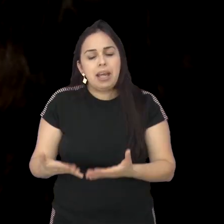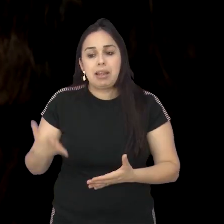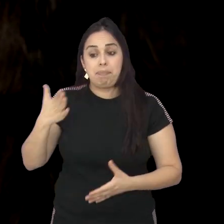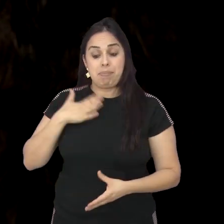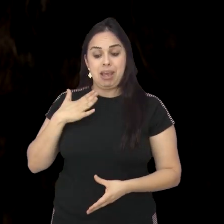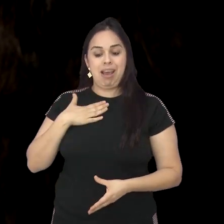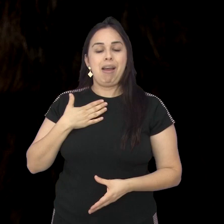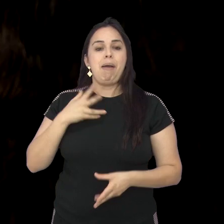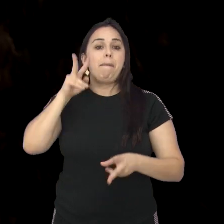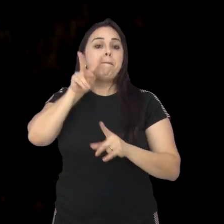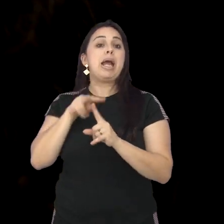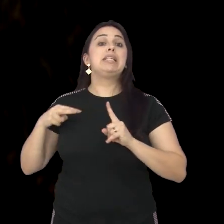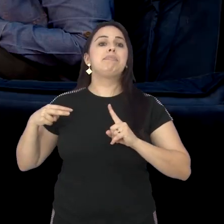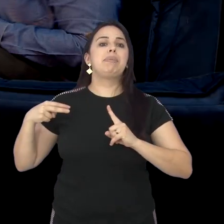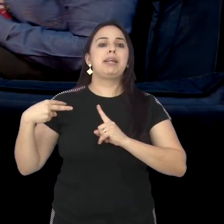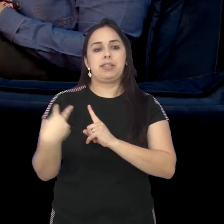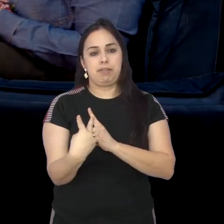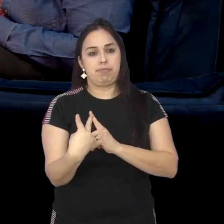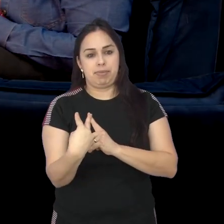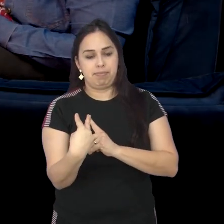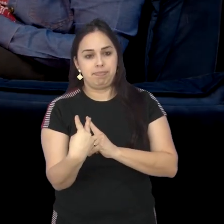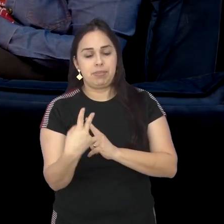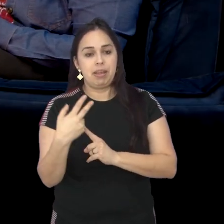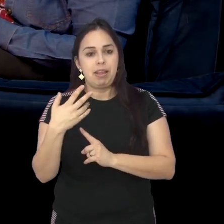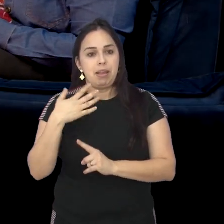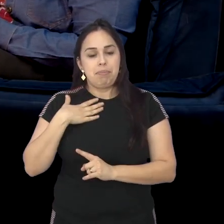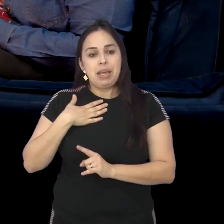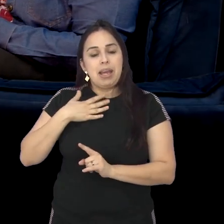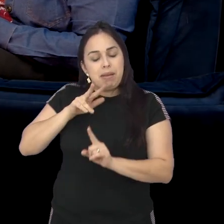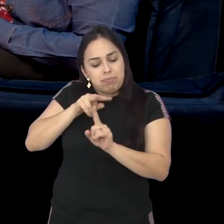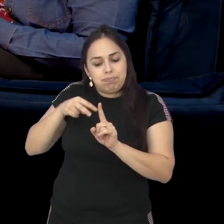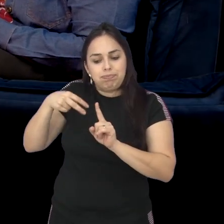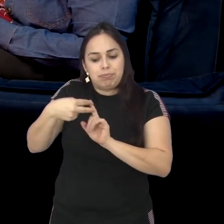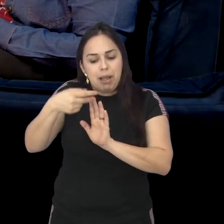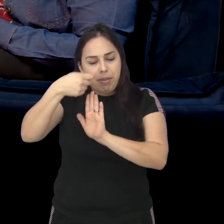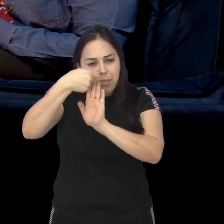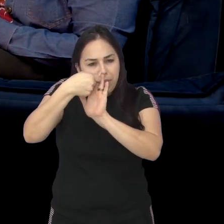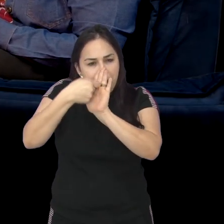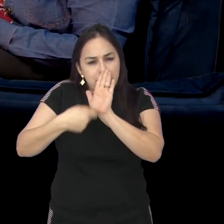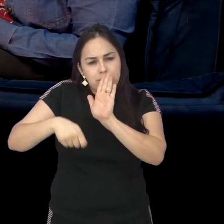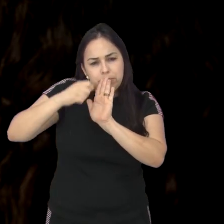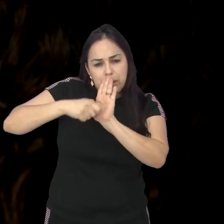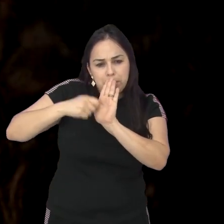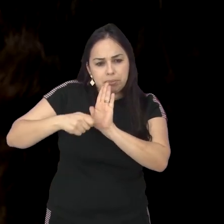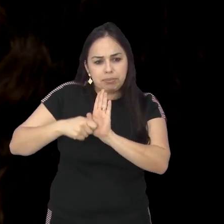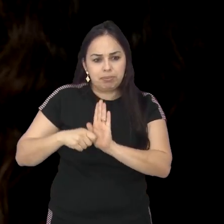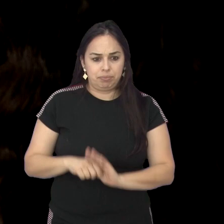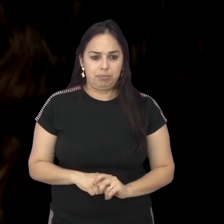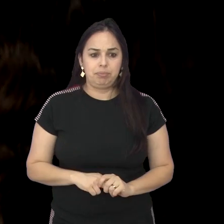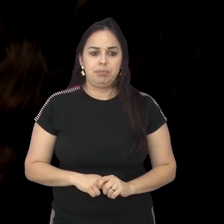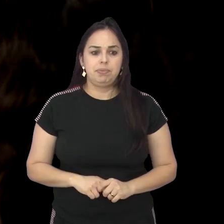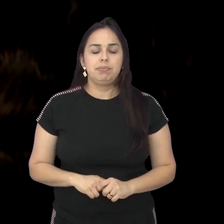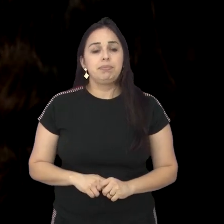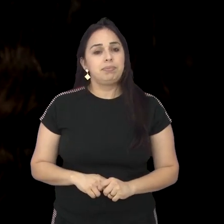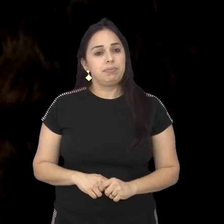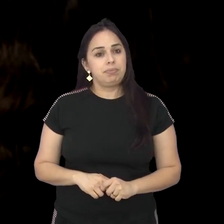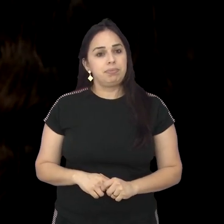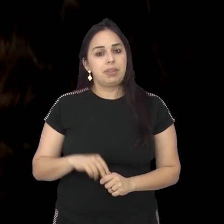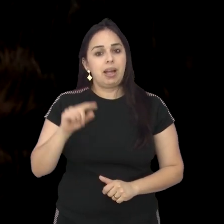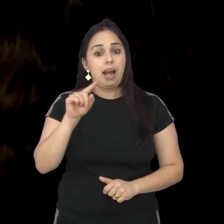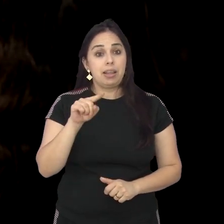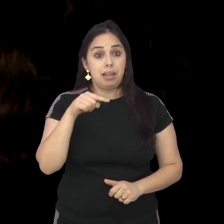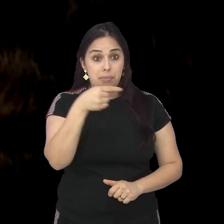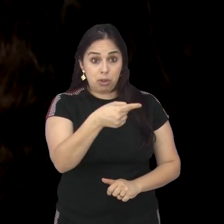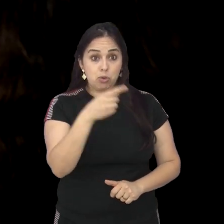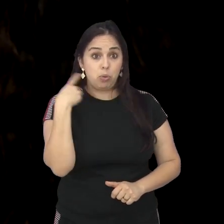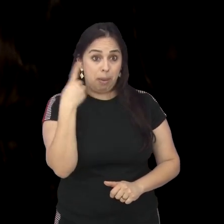Pinheirinho. Como um conto-reportagem. Foi exatamente assim, em primeira pessoa. E aí um